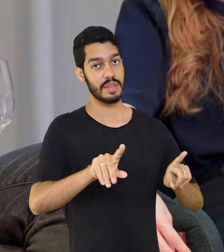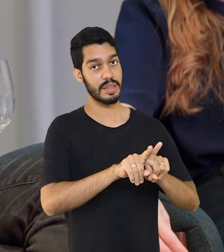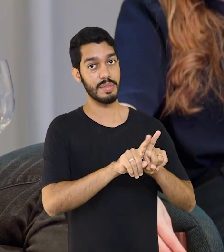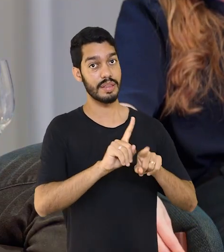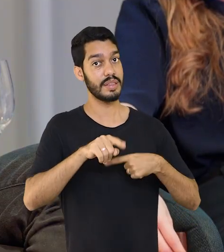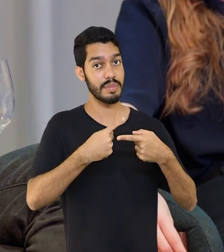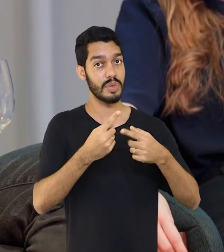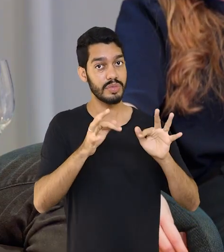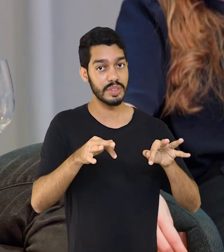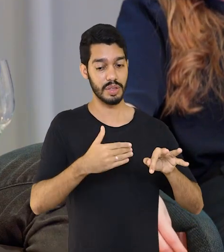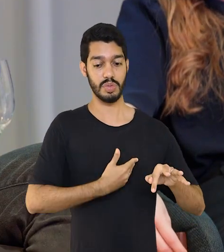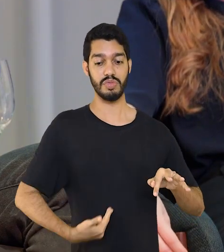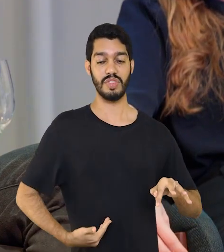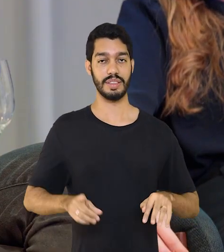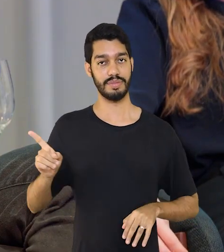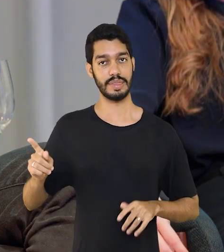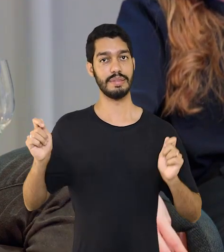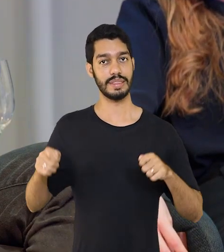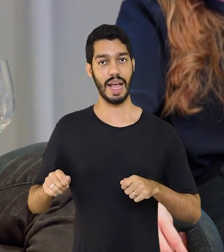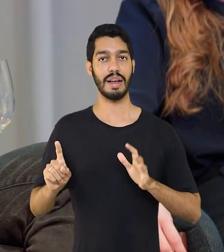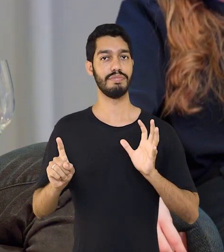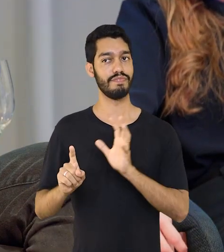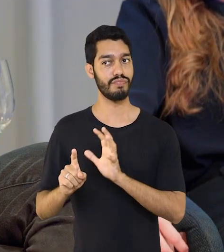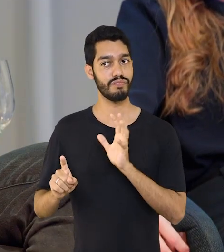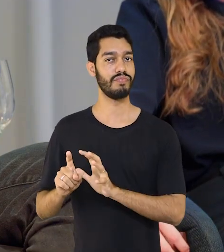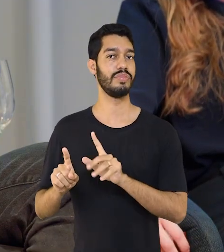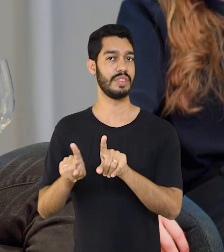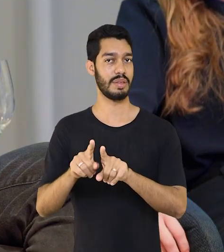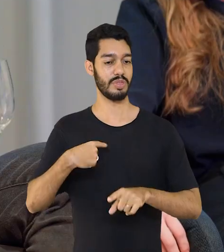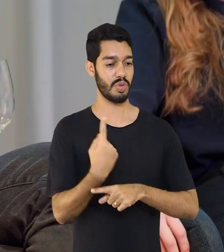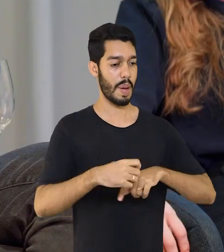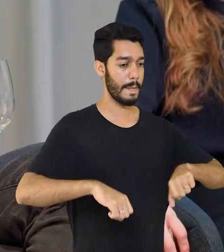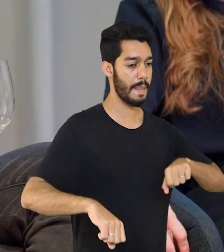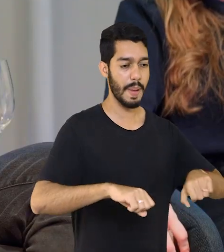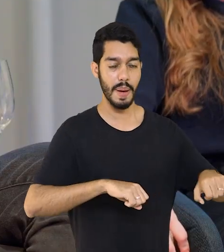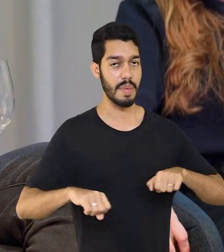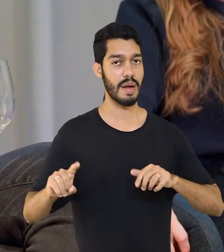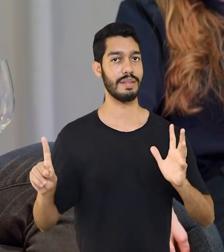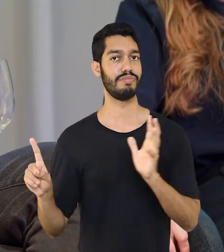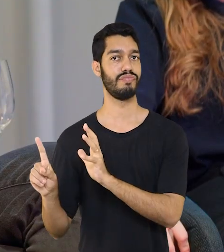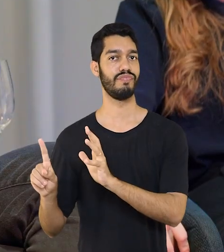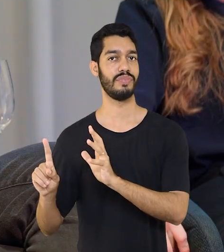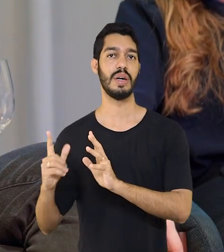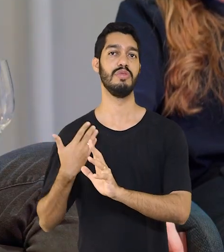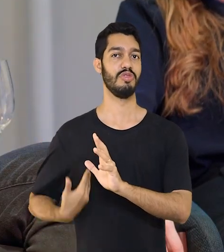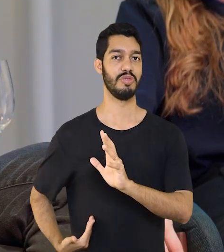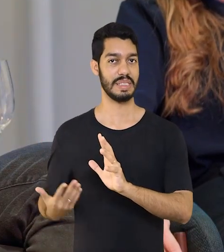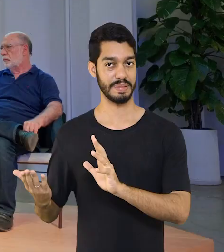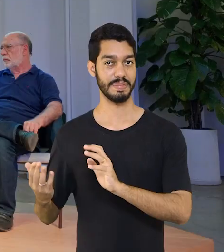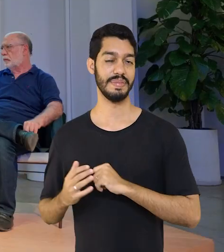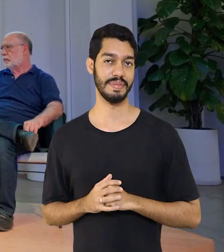necessários para, no final da conta, o setor público ser influenciado por esses debates que a gente vem